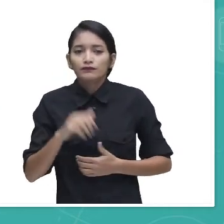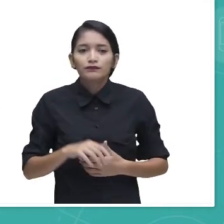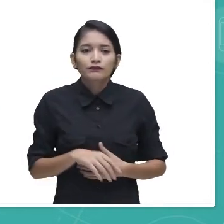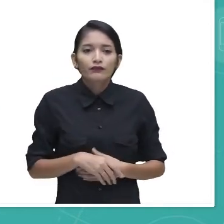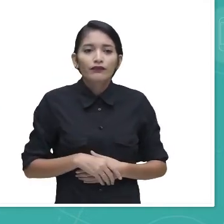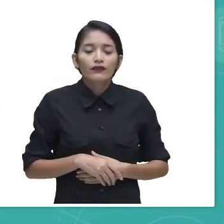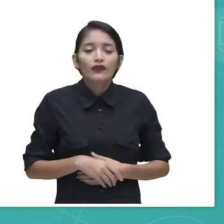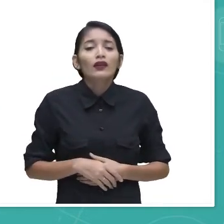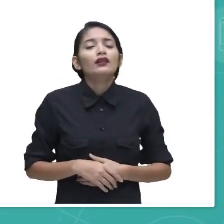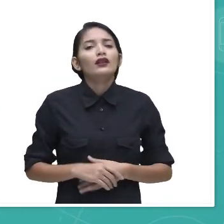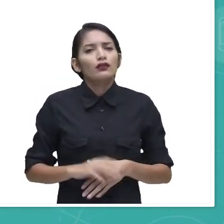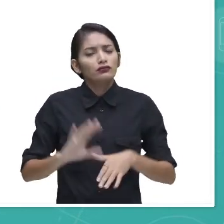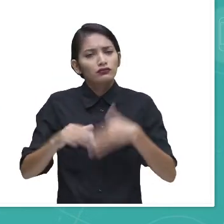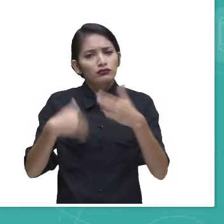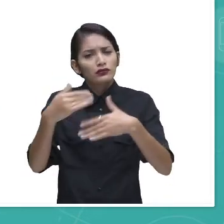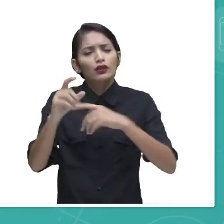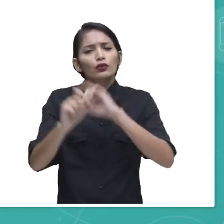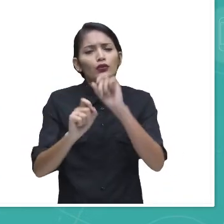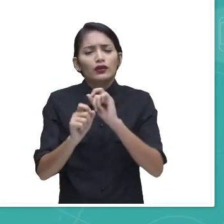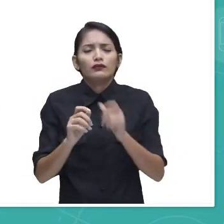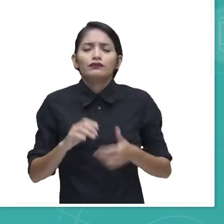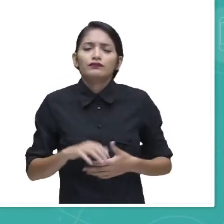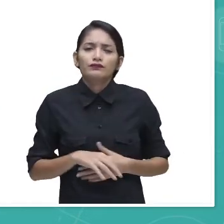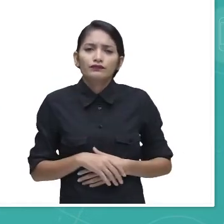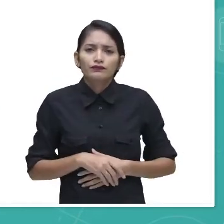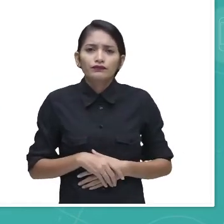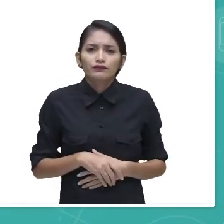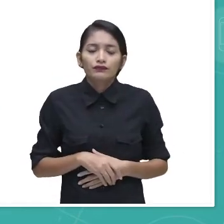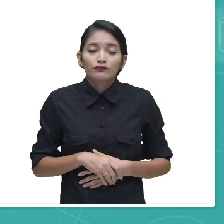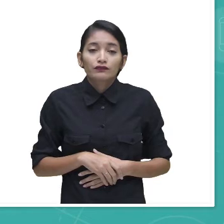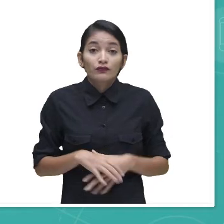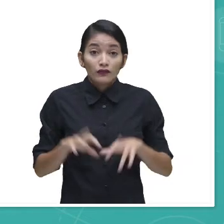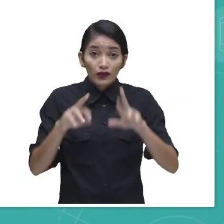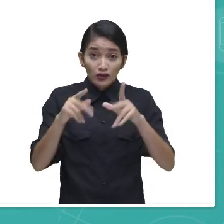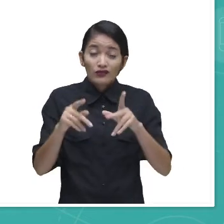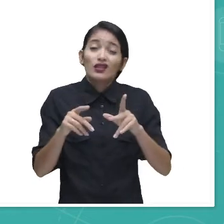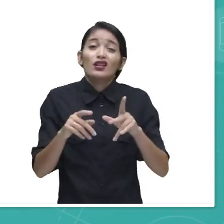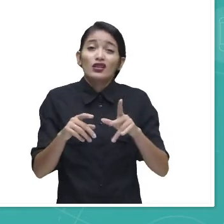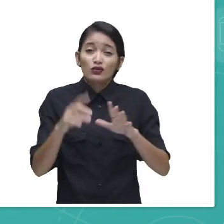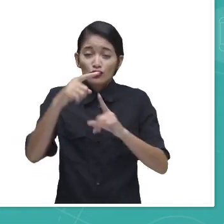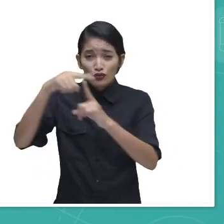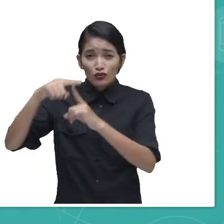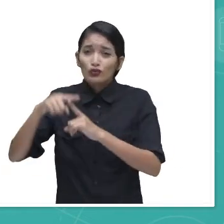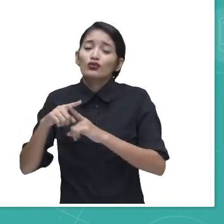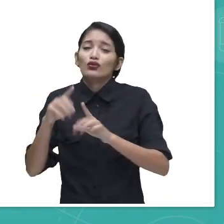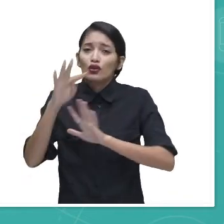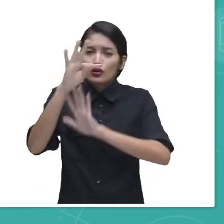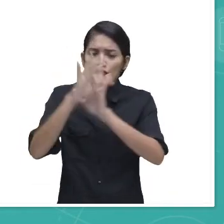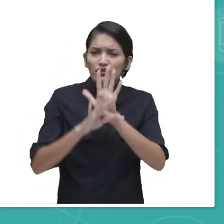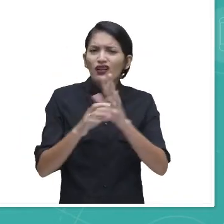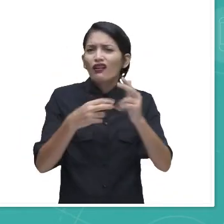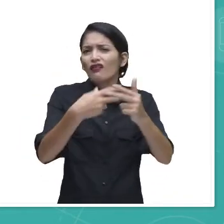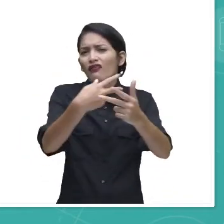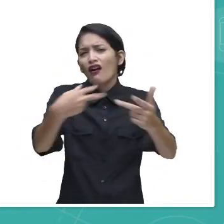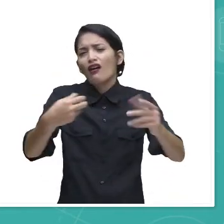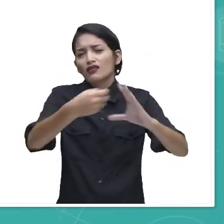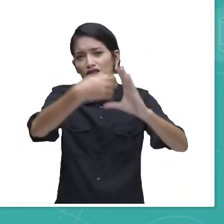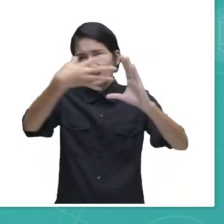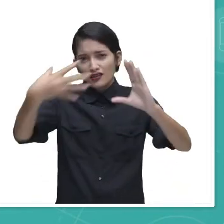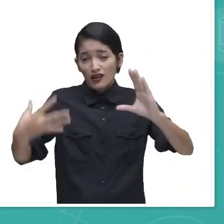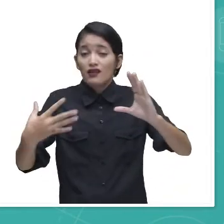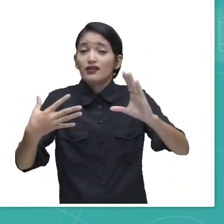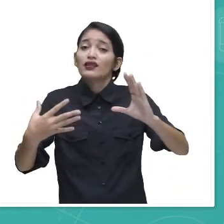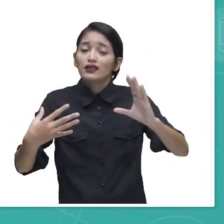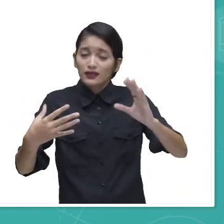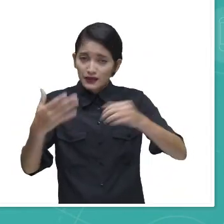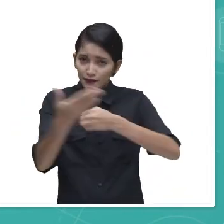no comando da questão tem o seguinte: os diferentes tipos textuais são marcados por diversas características